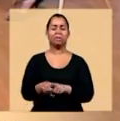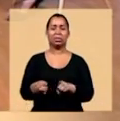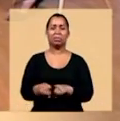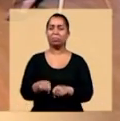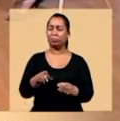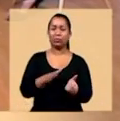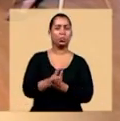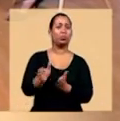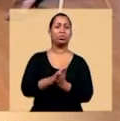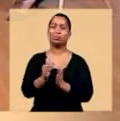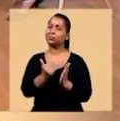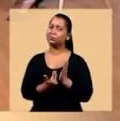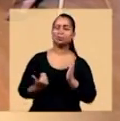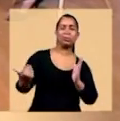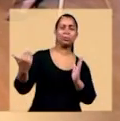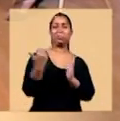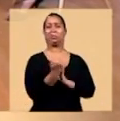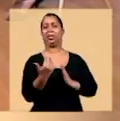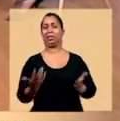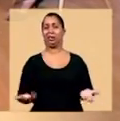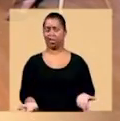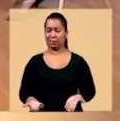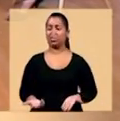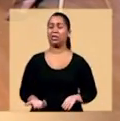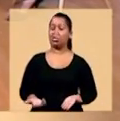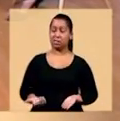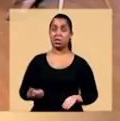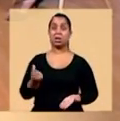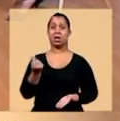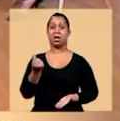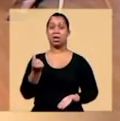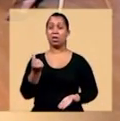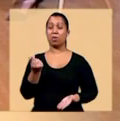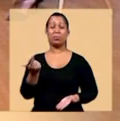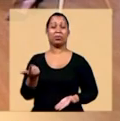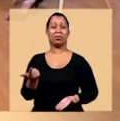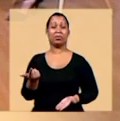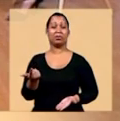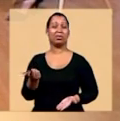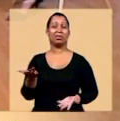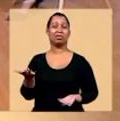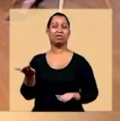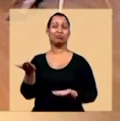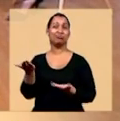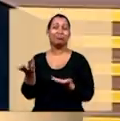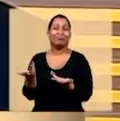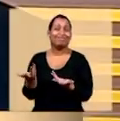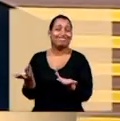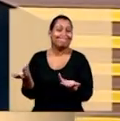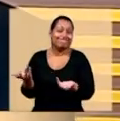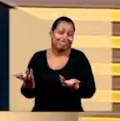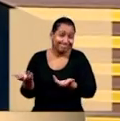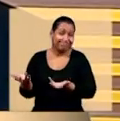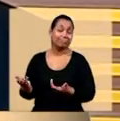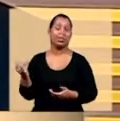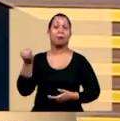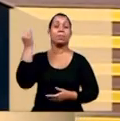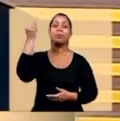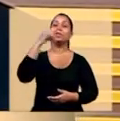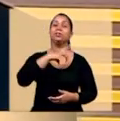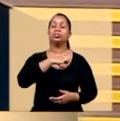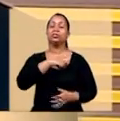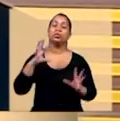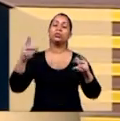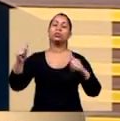ações supera o investimento, né? Infinitamente. É uma economia burra. Então, é importante ele ter todo